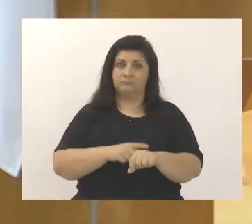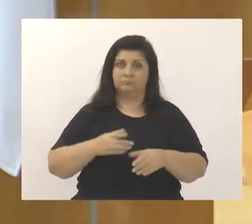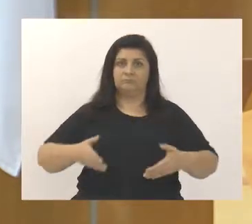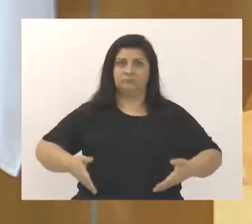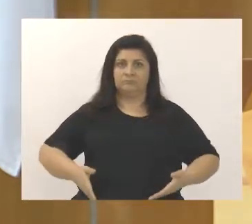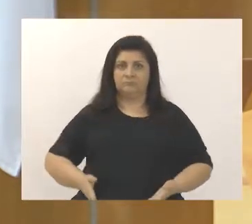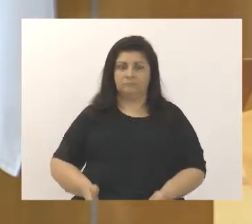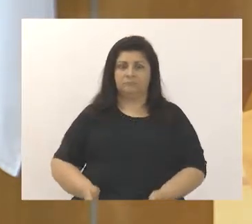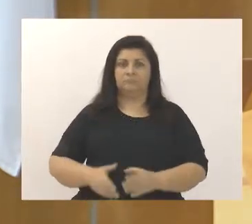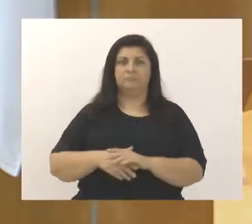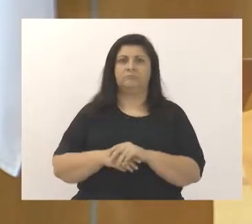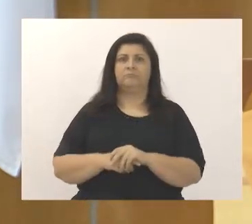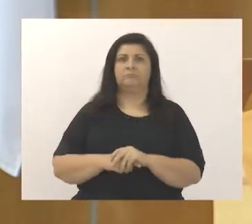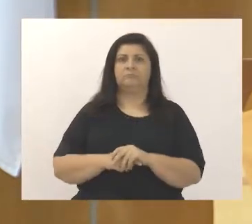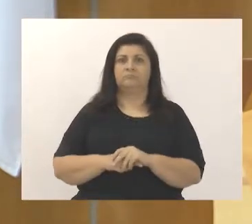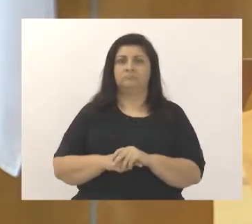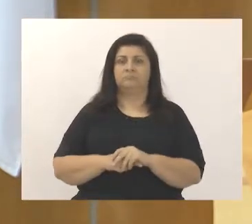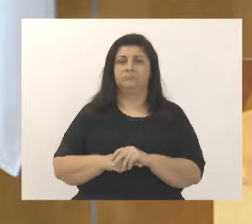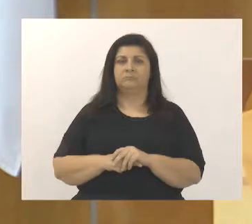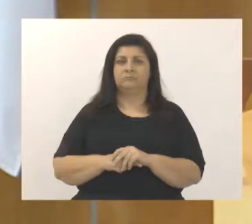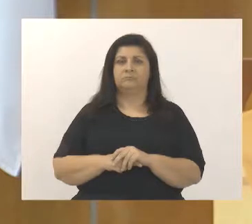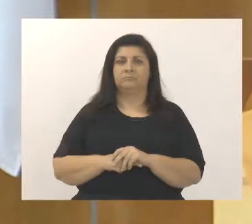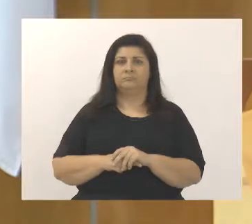parto, eu não vou aí